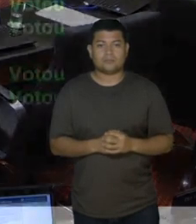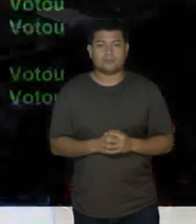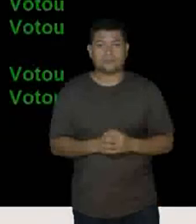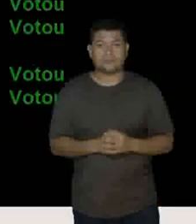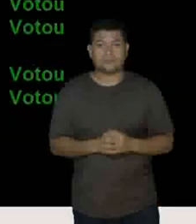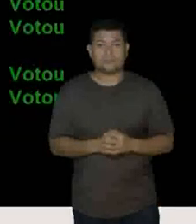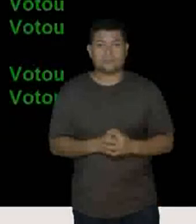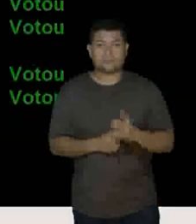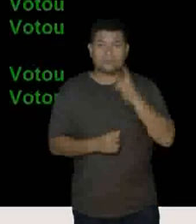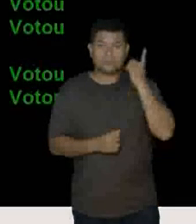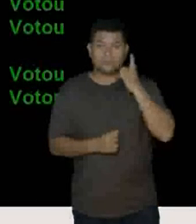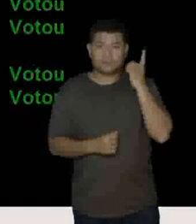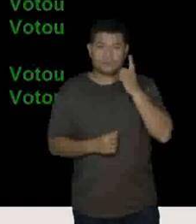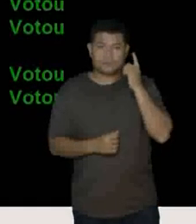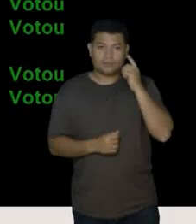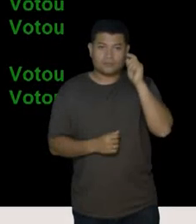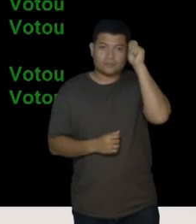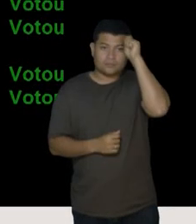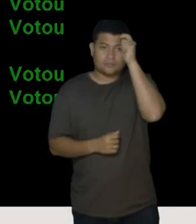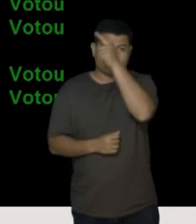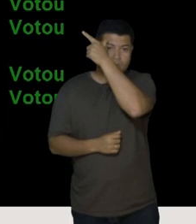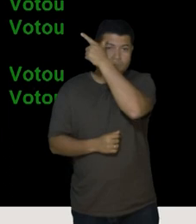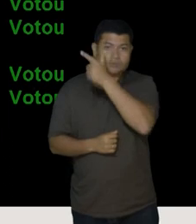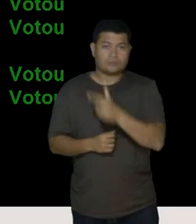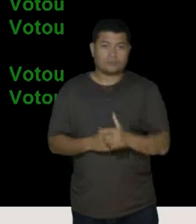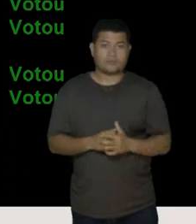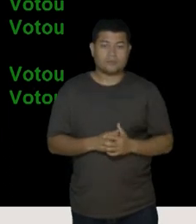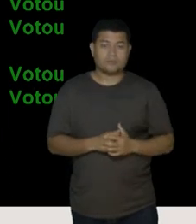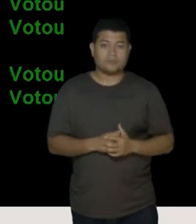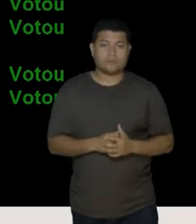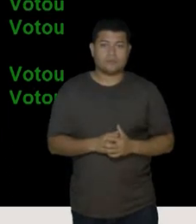Deputado Altair, deputado...